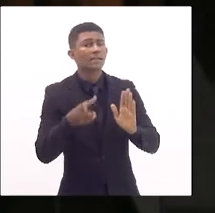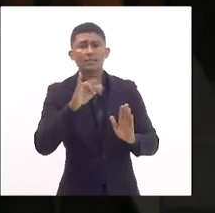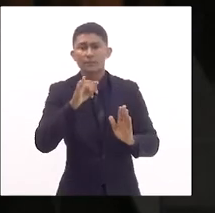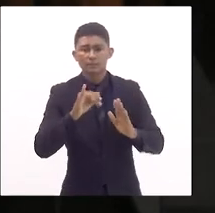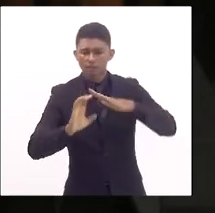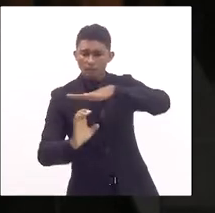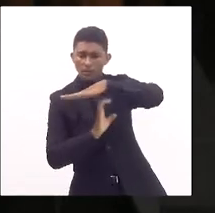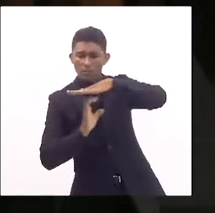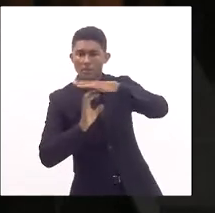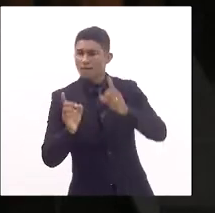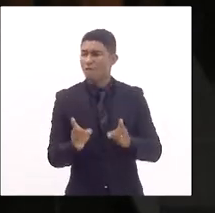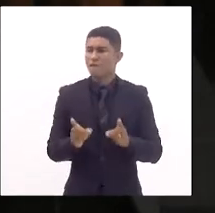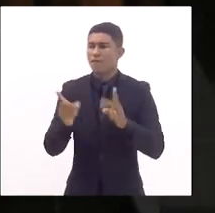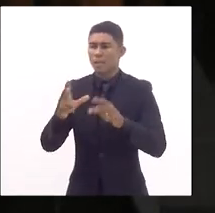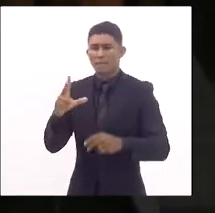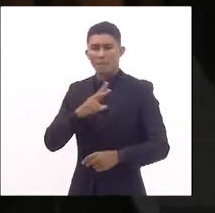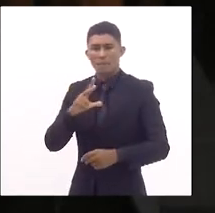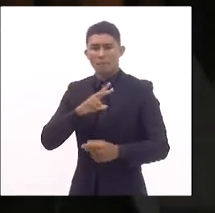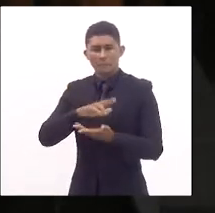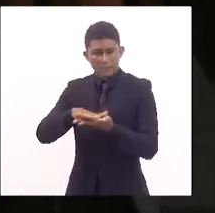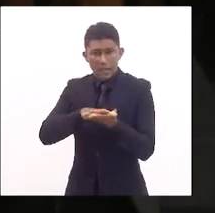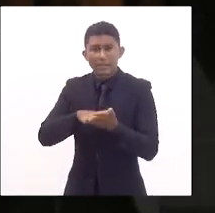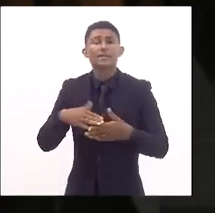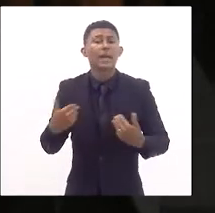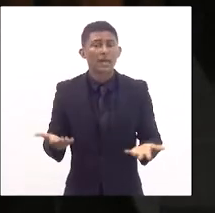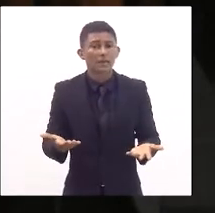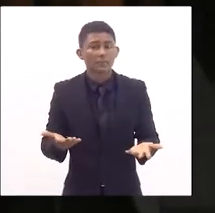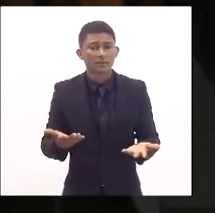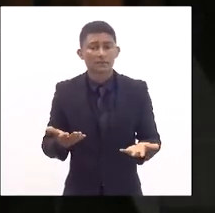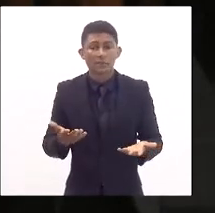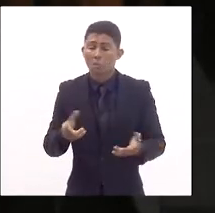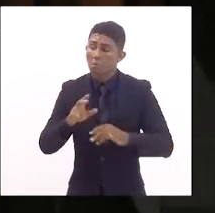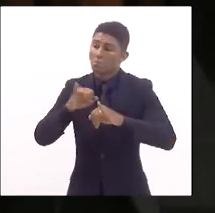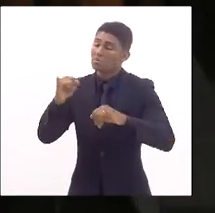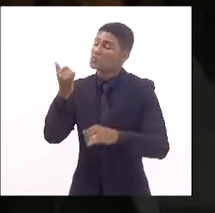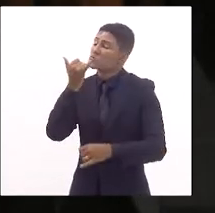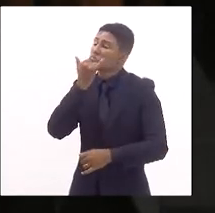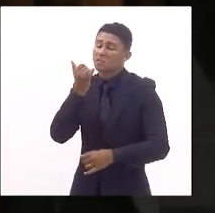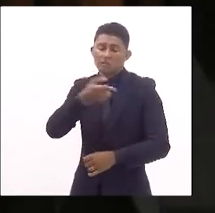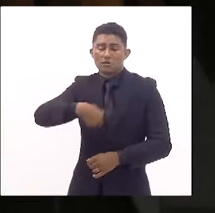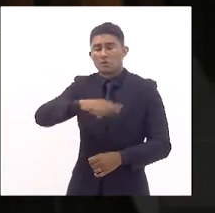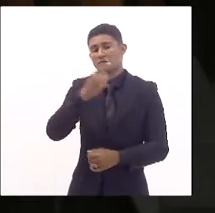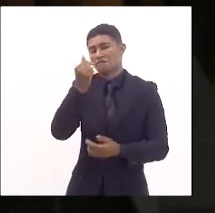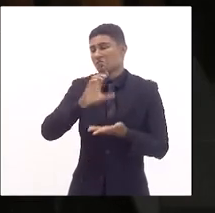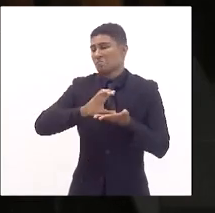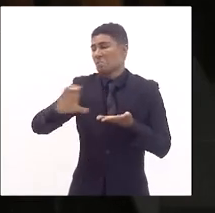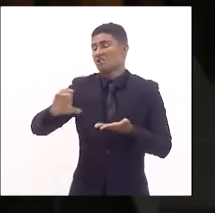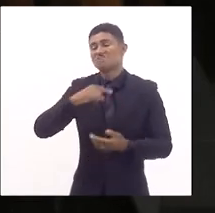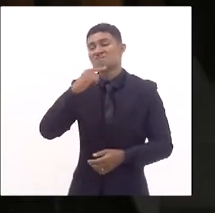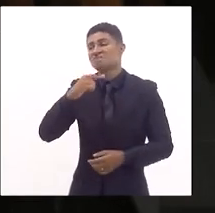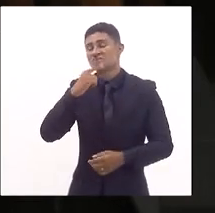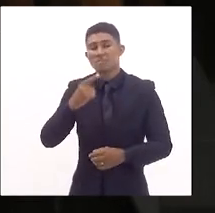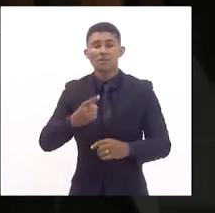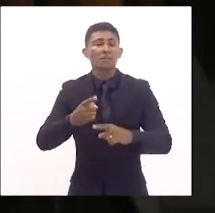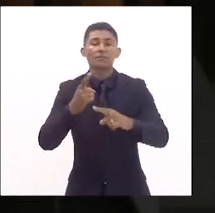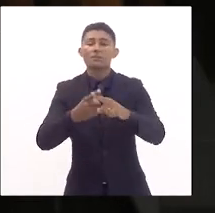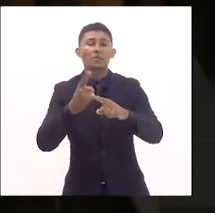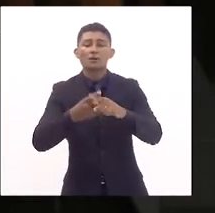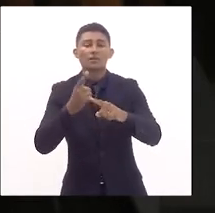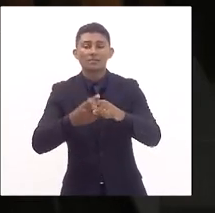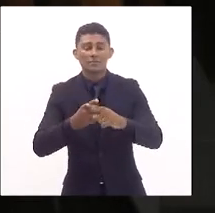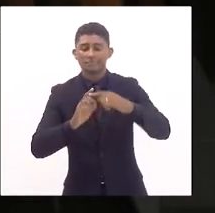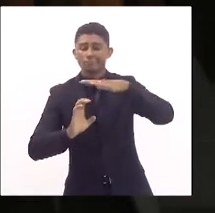ocorre a disposiç traduz o seguinte Olha não tem compensação por quê a